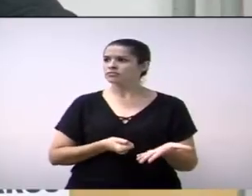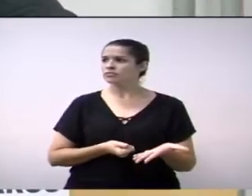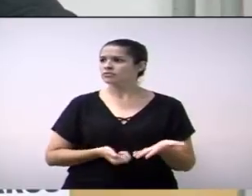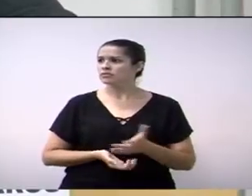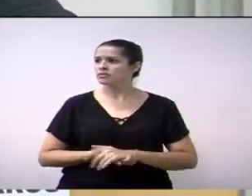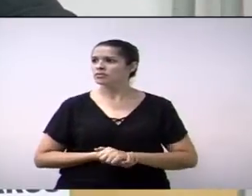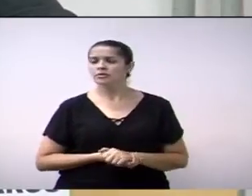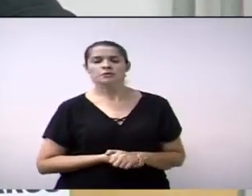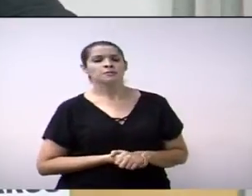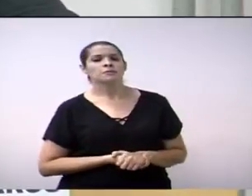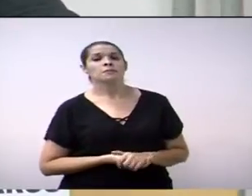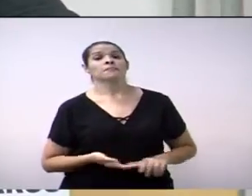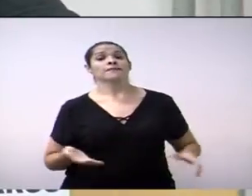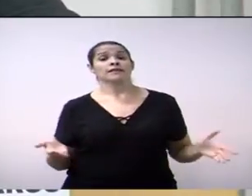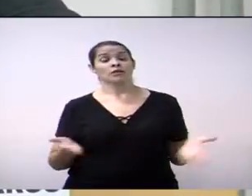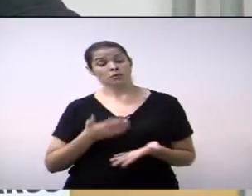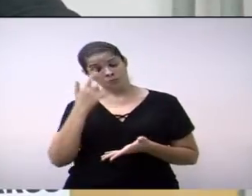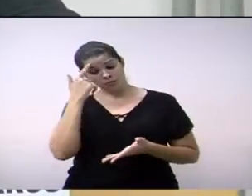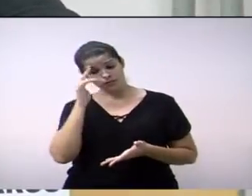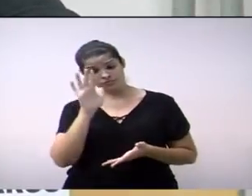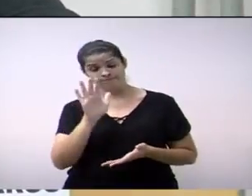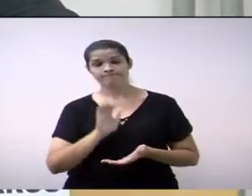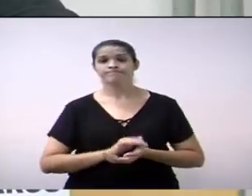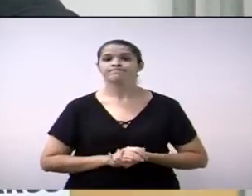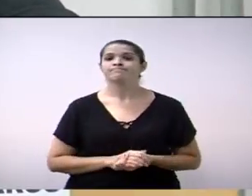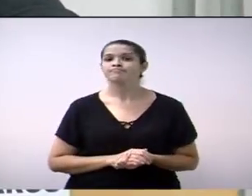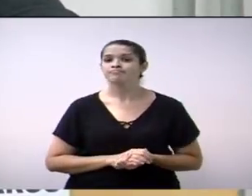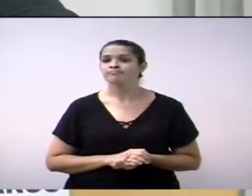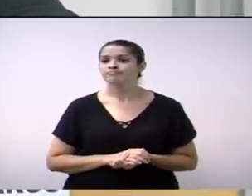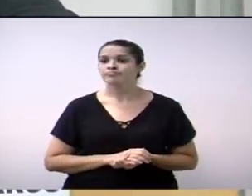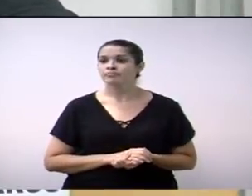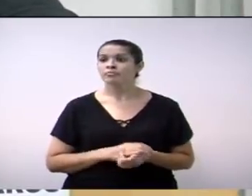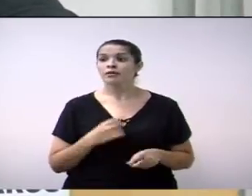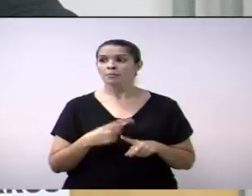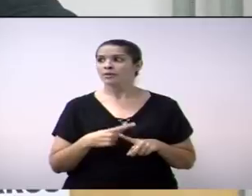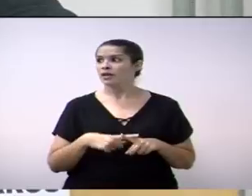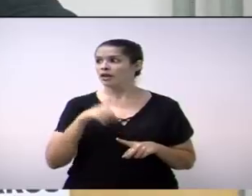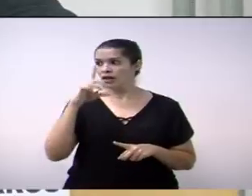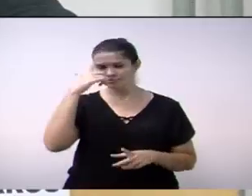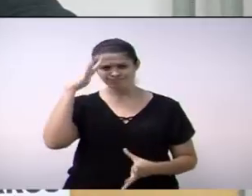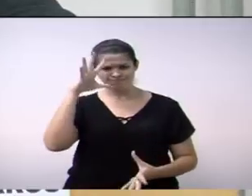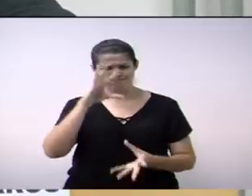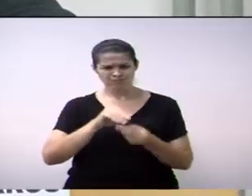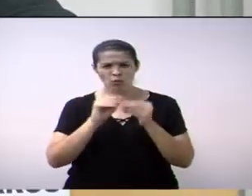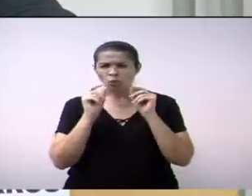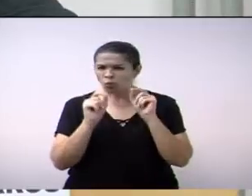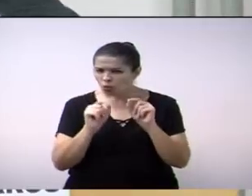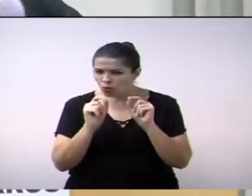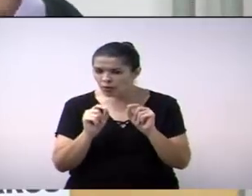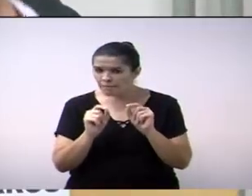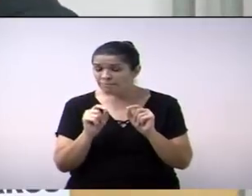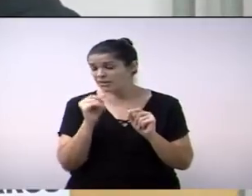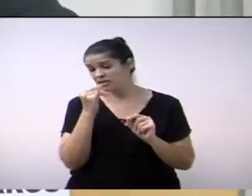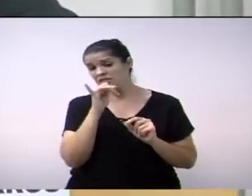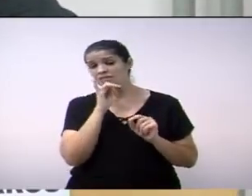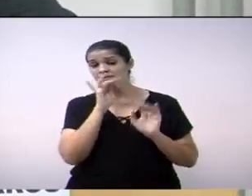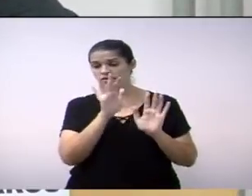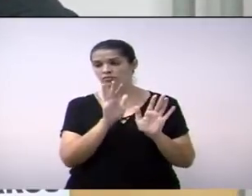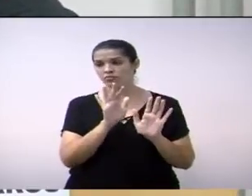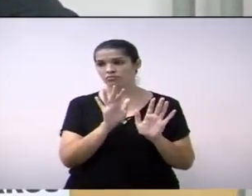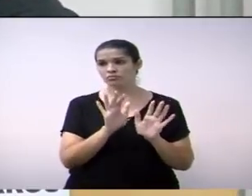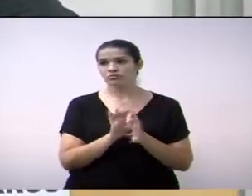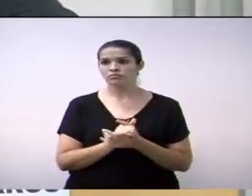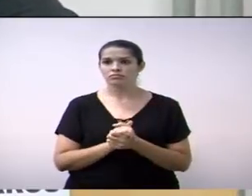possibilidade. Agora, uma coisa também, nós ficamos cientes lá, que se, por exemplo, acho que não acredito